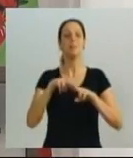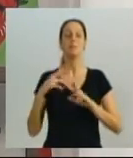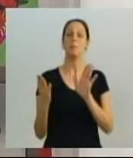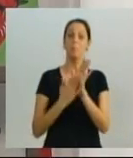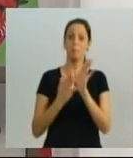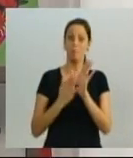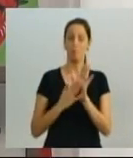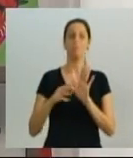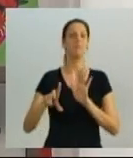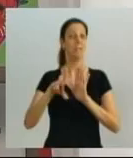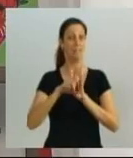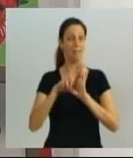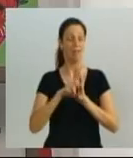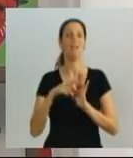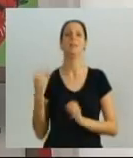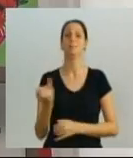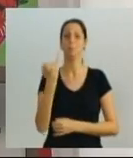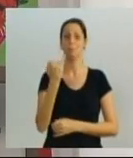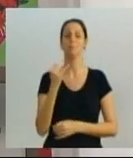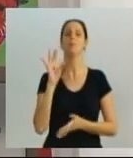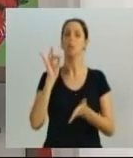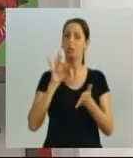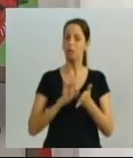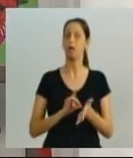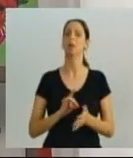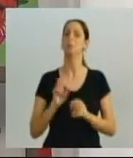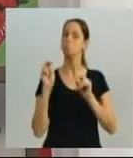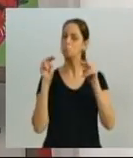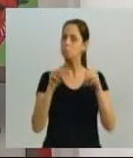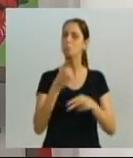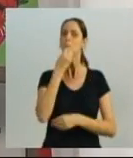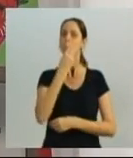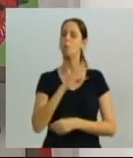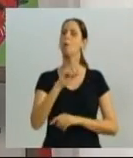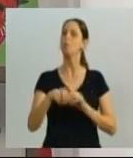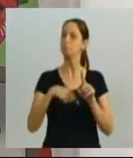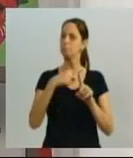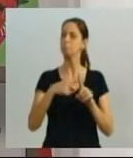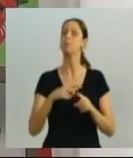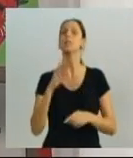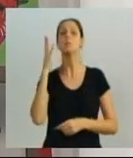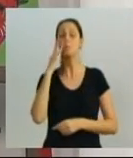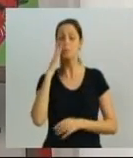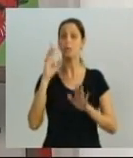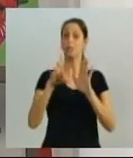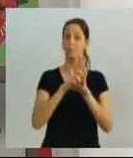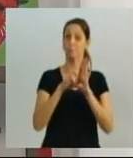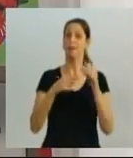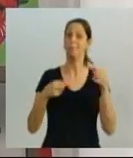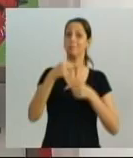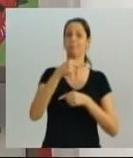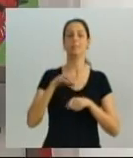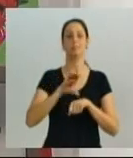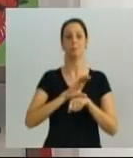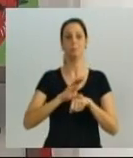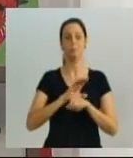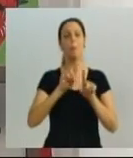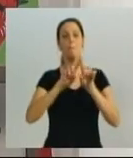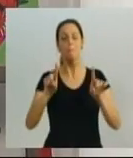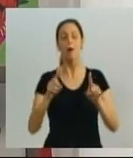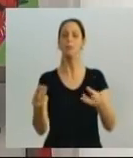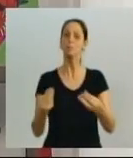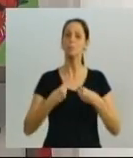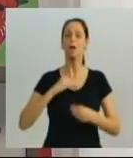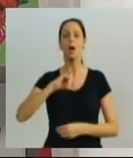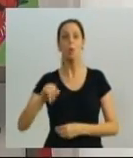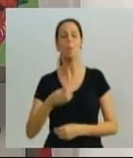lei, vereador. E vejo com bons olhos mesmo que, do ponto de vista legal, seja inconstitucional, mas nos dar a